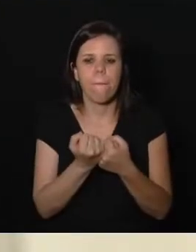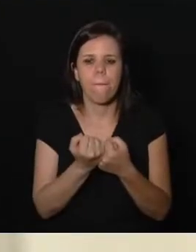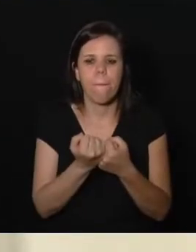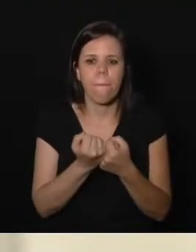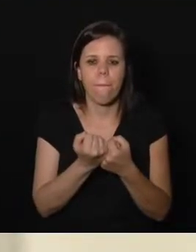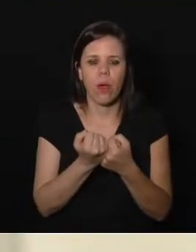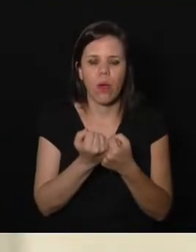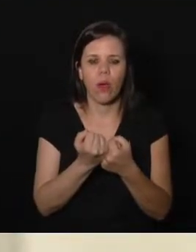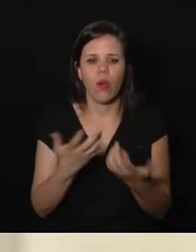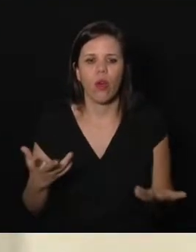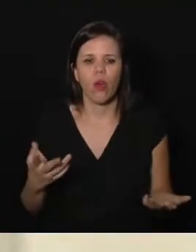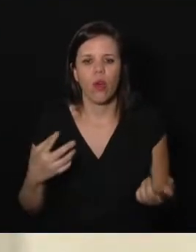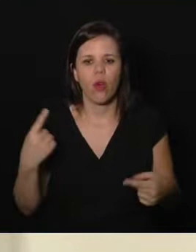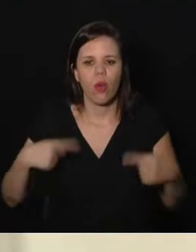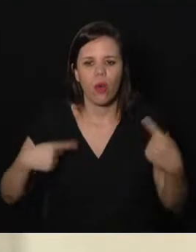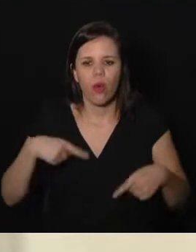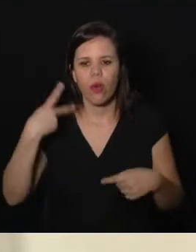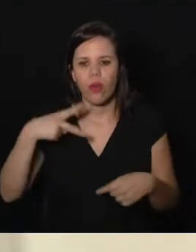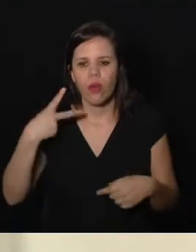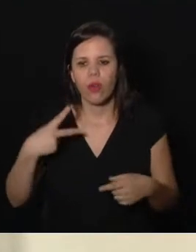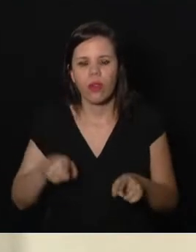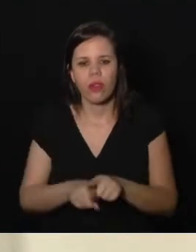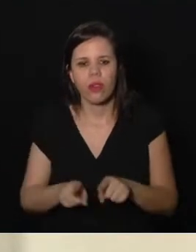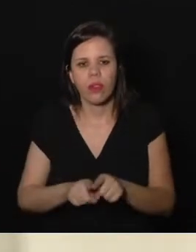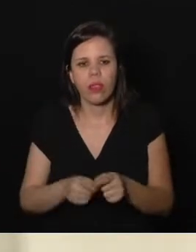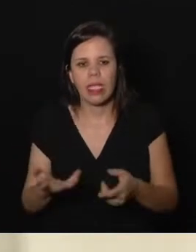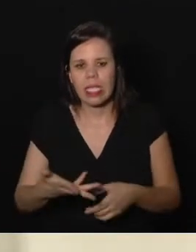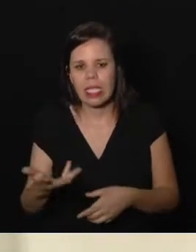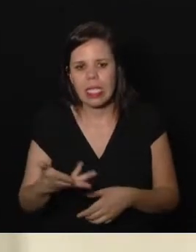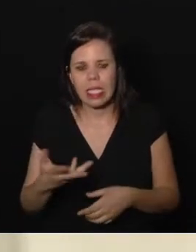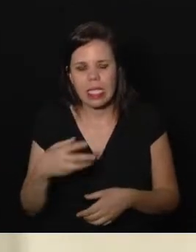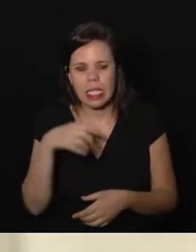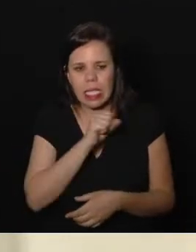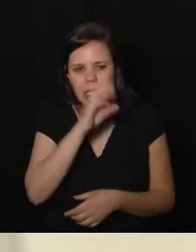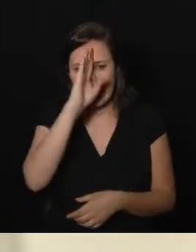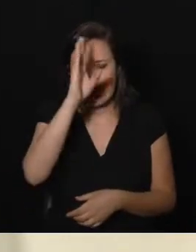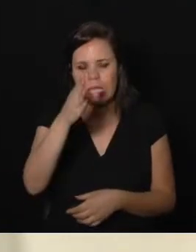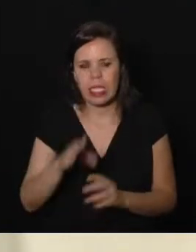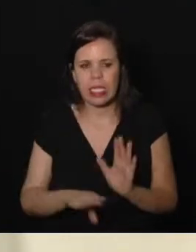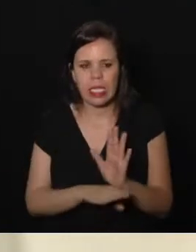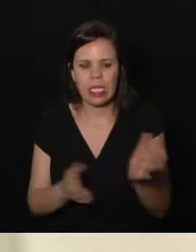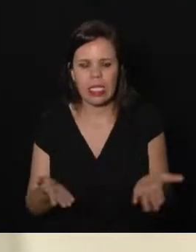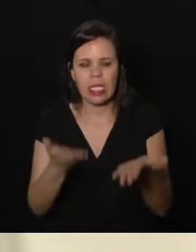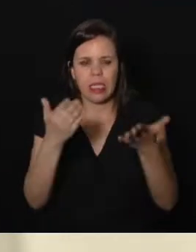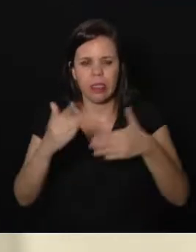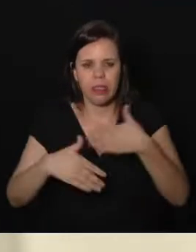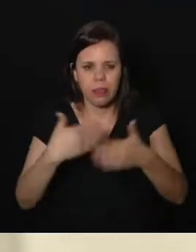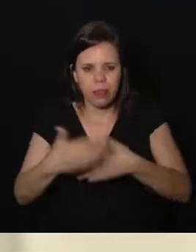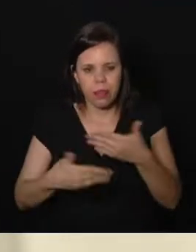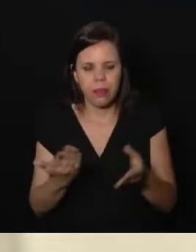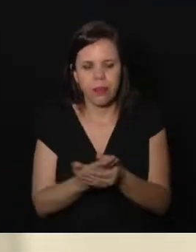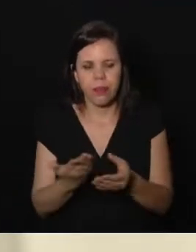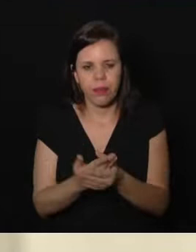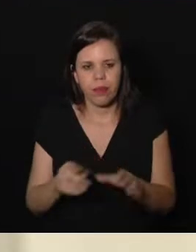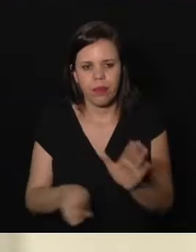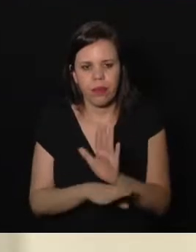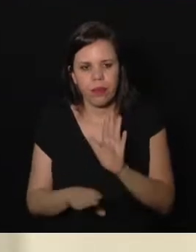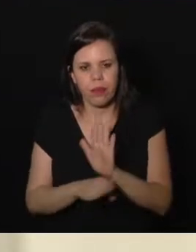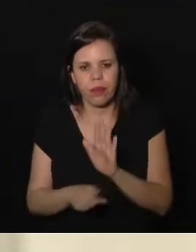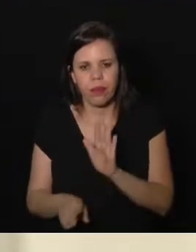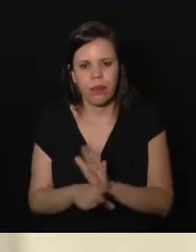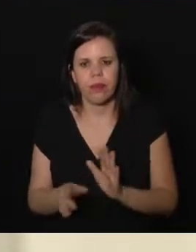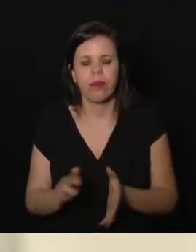muitos casos. Priorizar, acelerar, dar celeridade, agilizar esses processos acabam, inclusive,